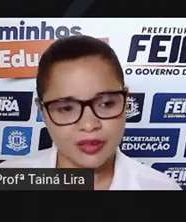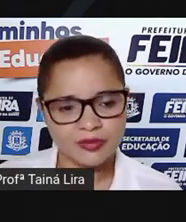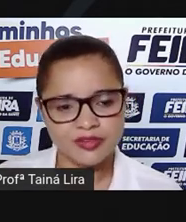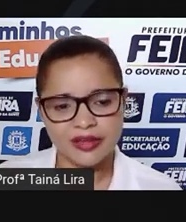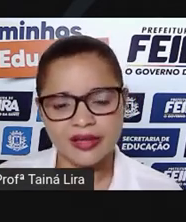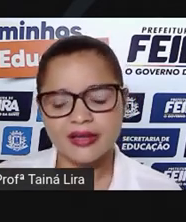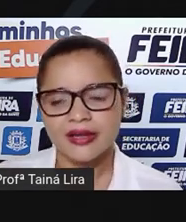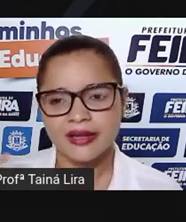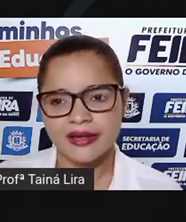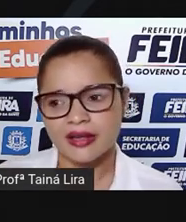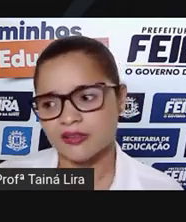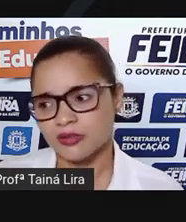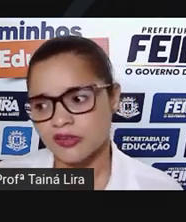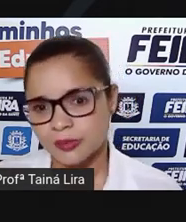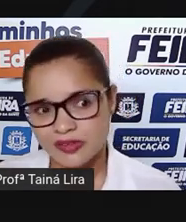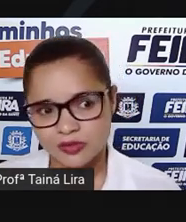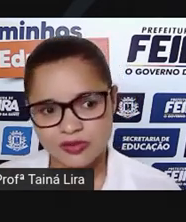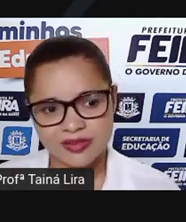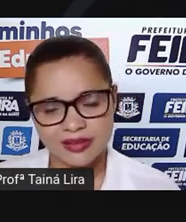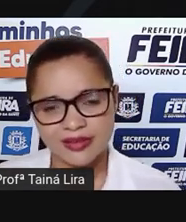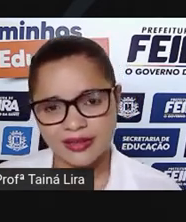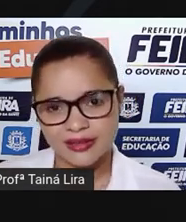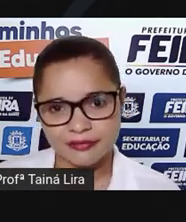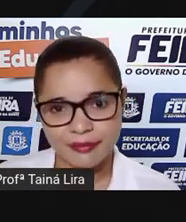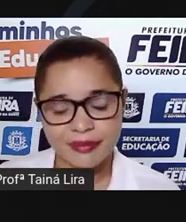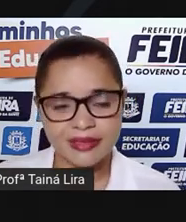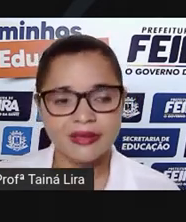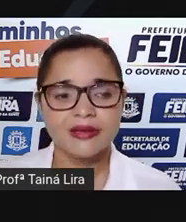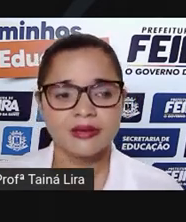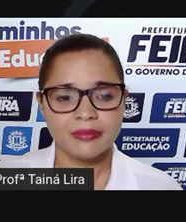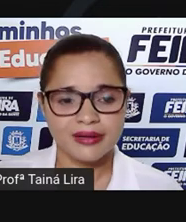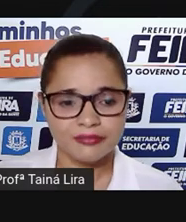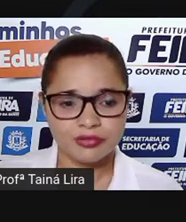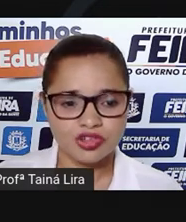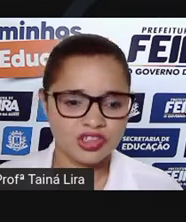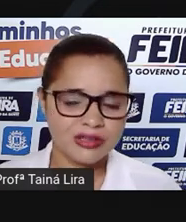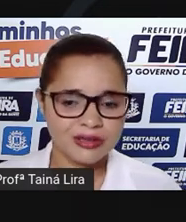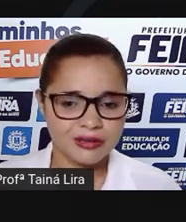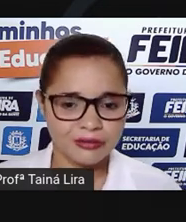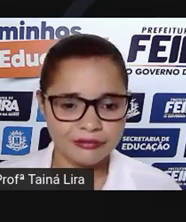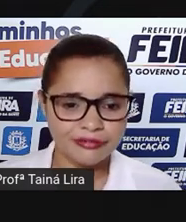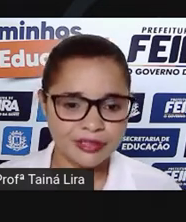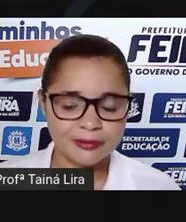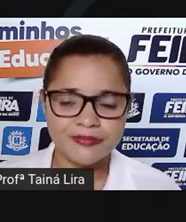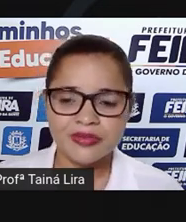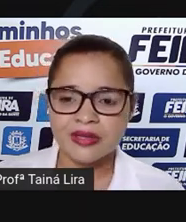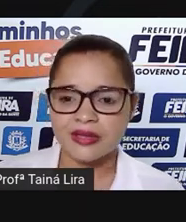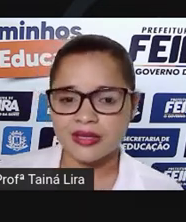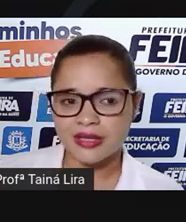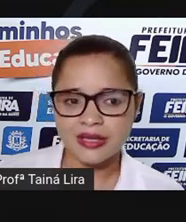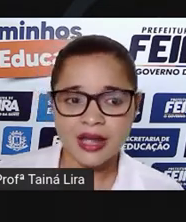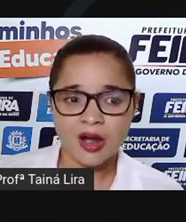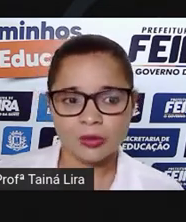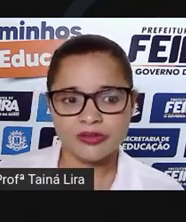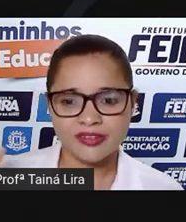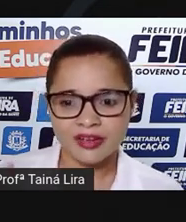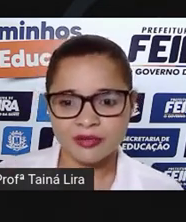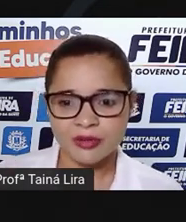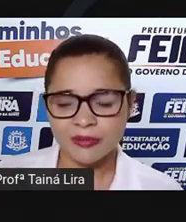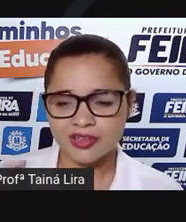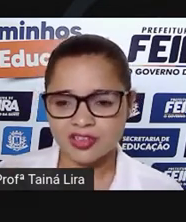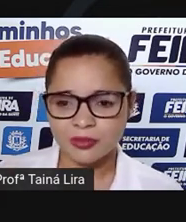pais os irmãos né é as outras pessoas ali daquela família para fugir daquele conflito e